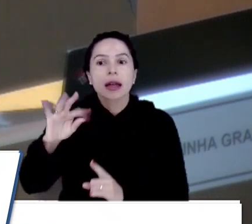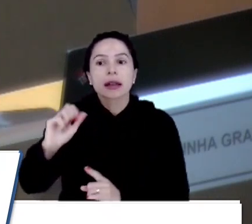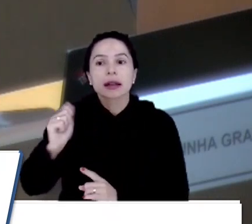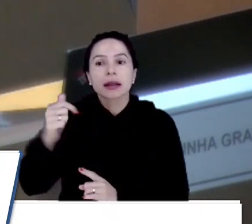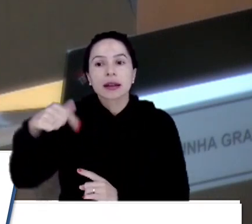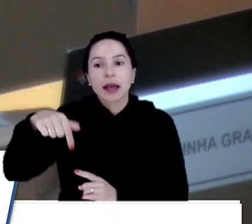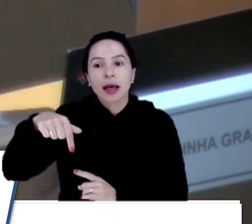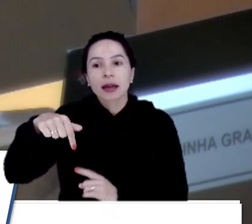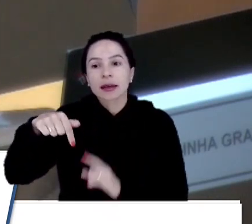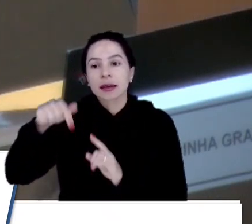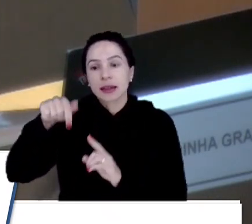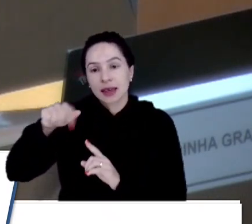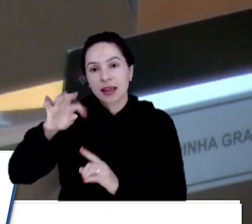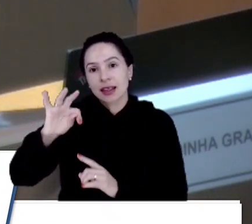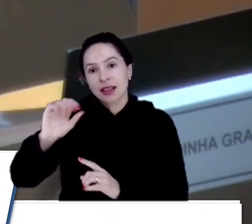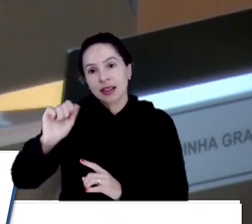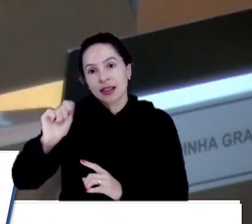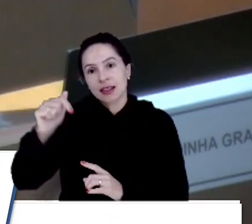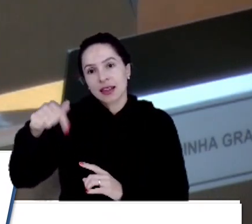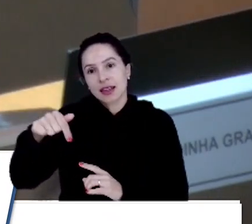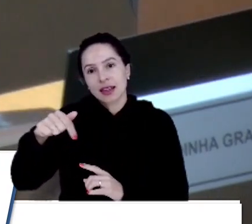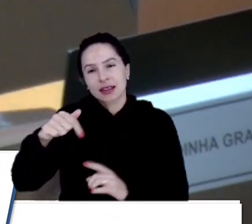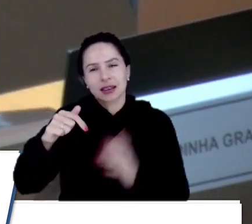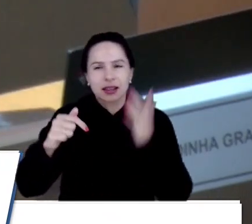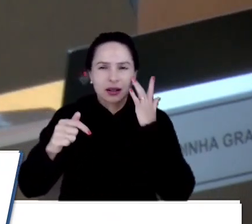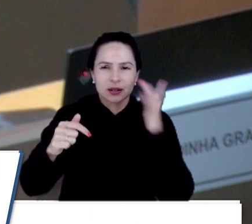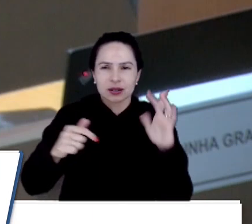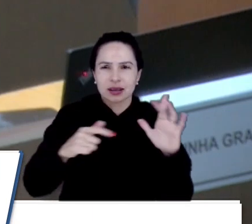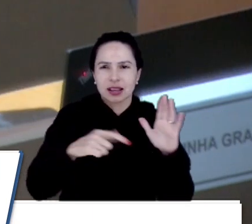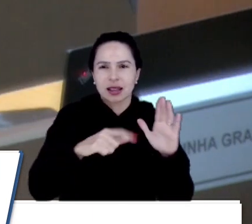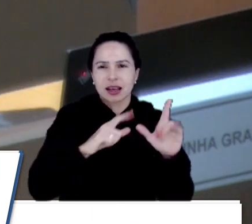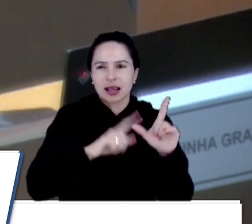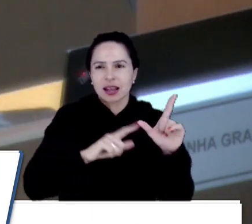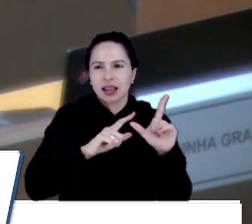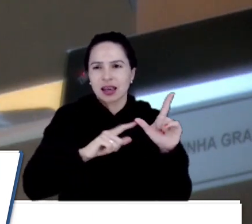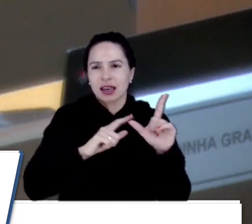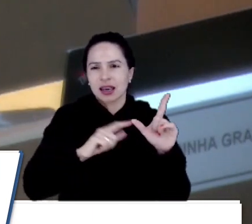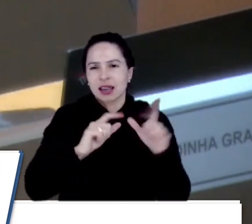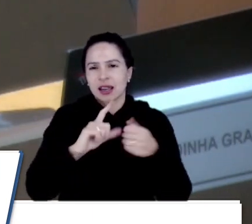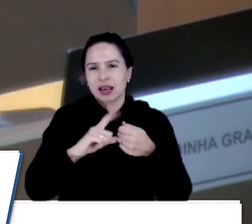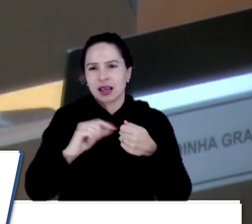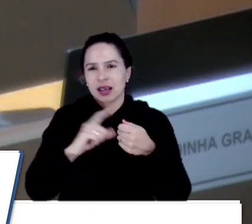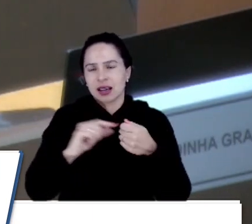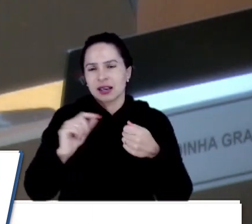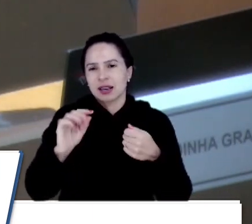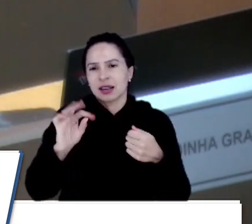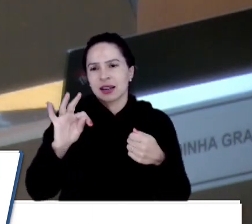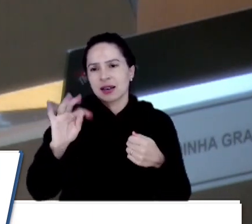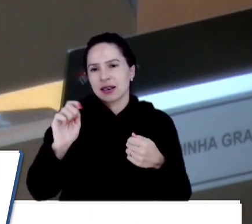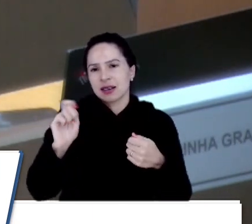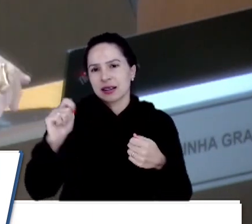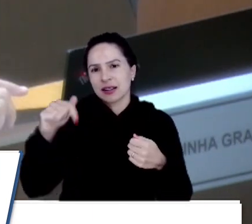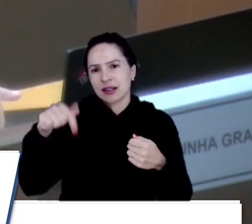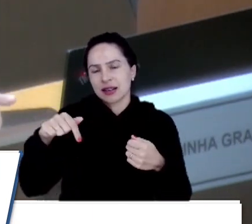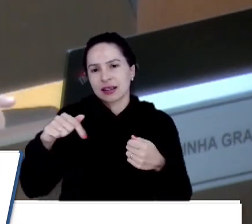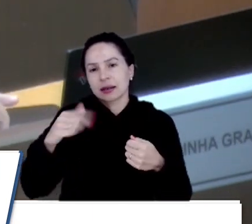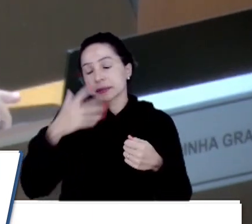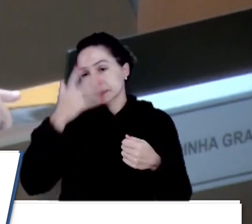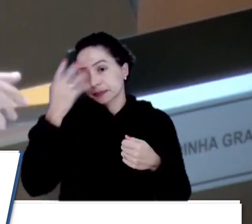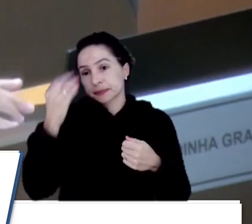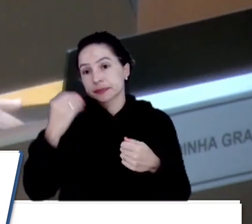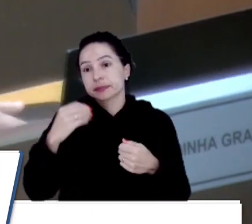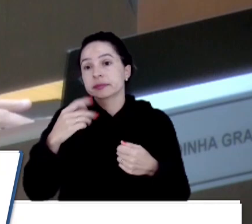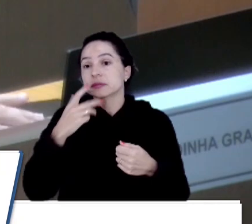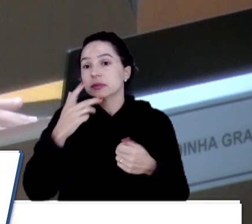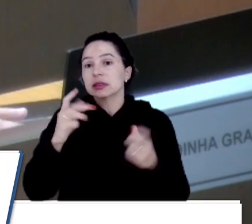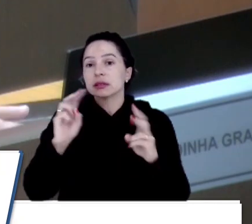Nesse TAC, eu não sei muito bem a letra, que é o artigo desse TAC, que agora eu esqueci, que